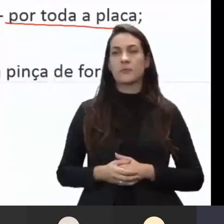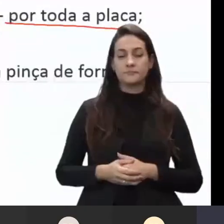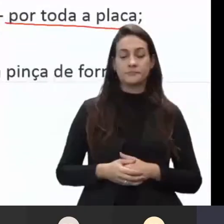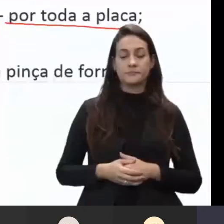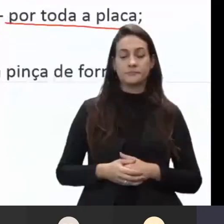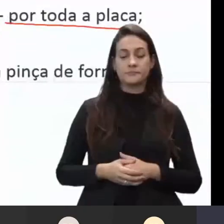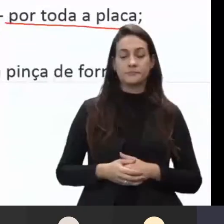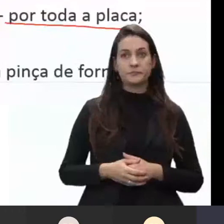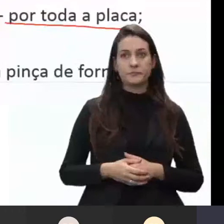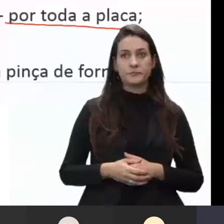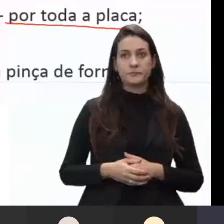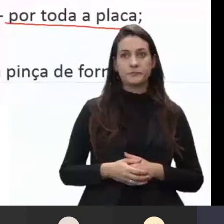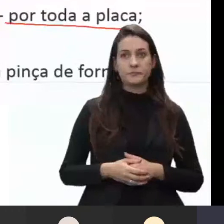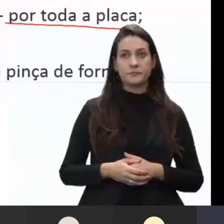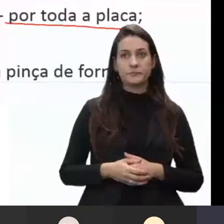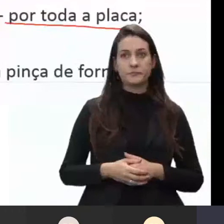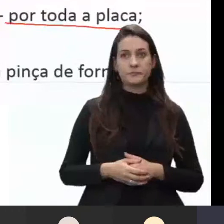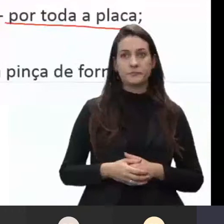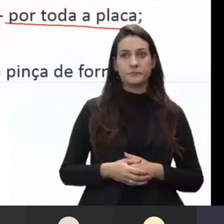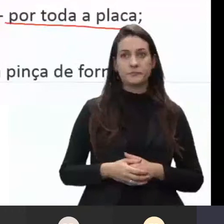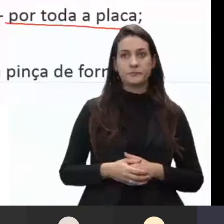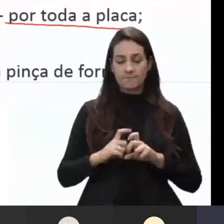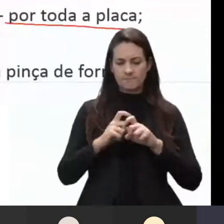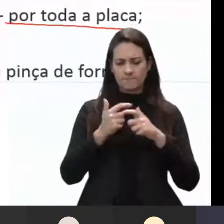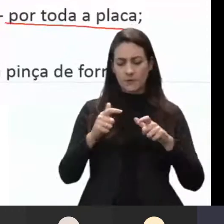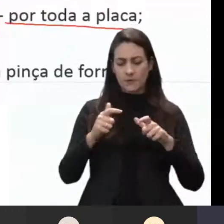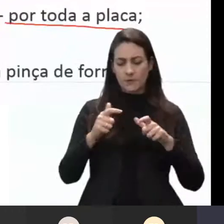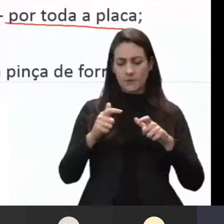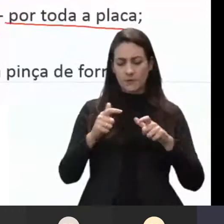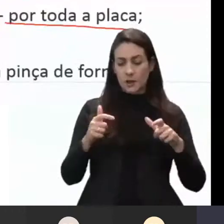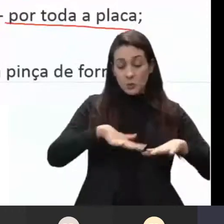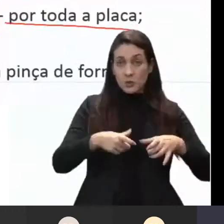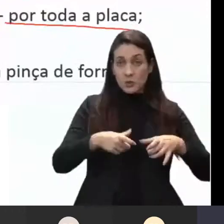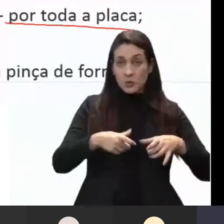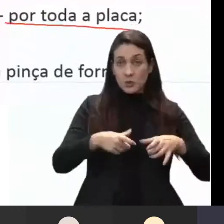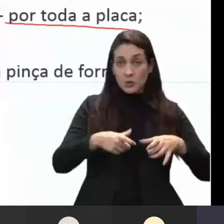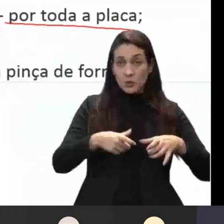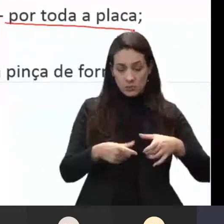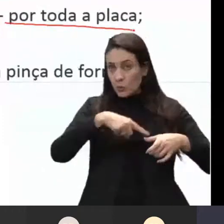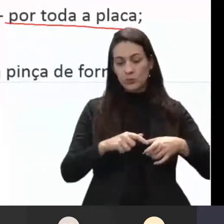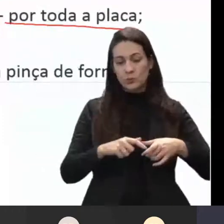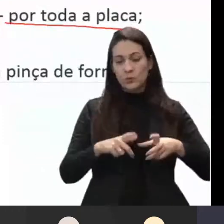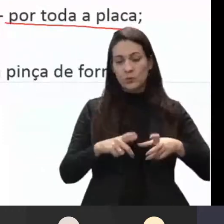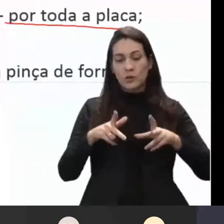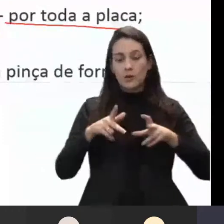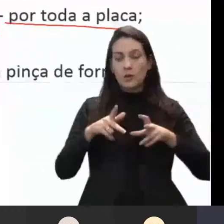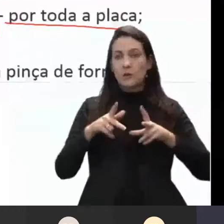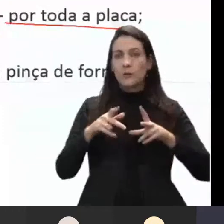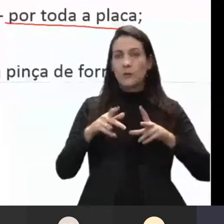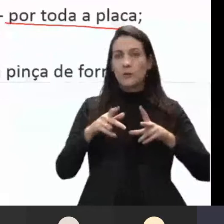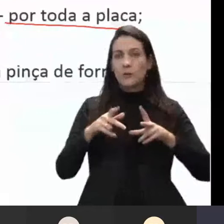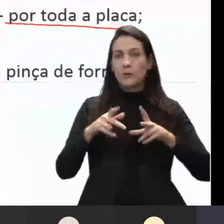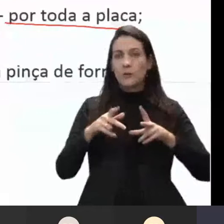A bactéria, ela tem que crescer por toda a placa, como se fosse um tapetinho, tá? Então, ela vai